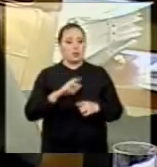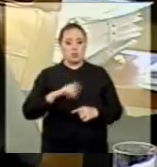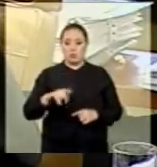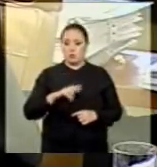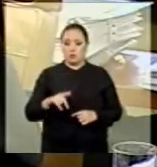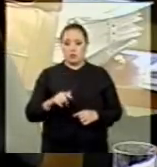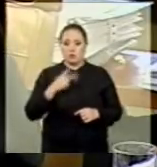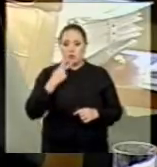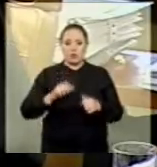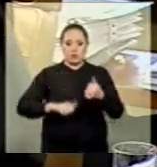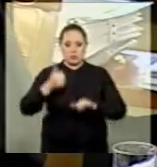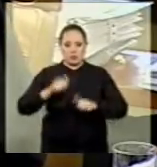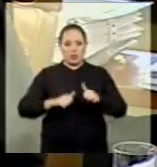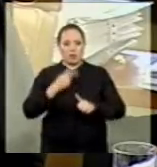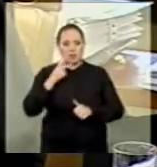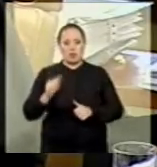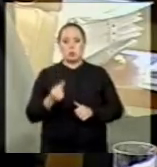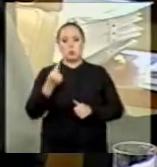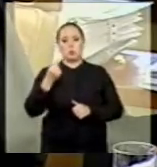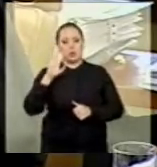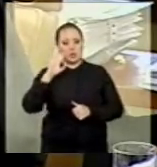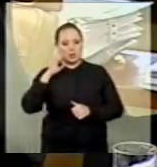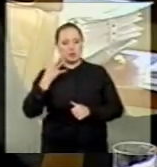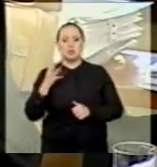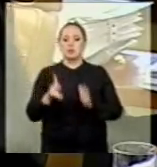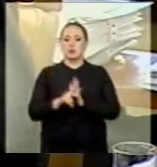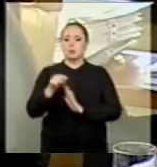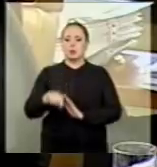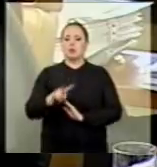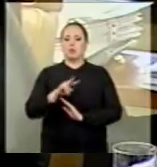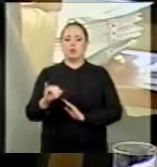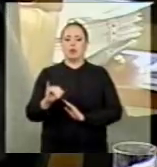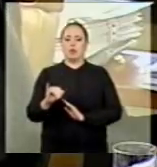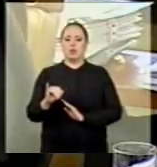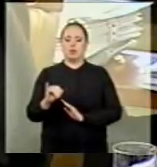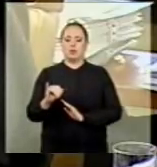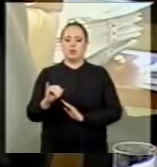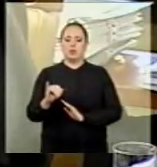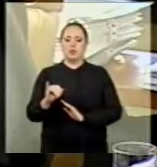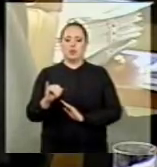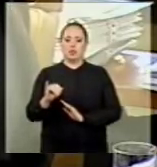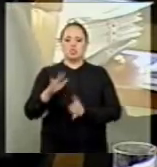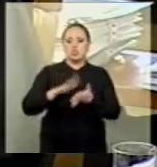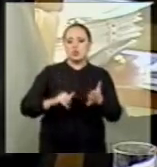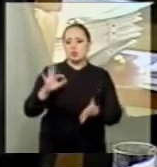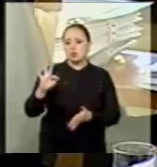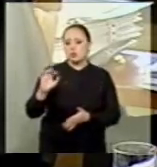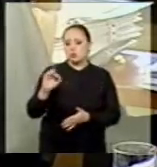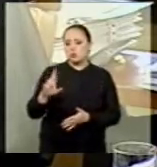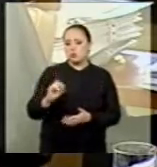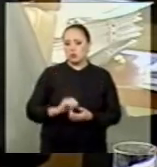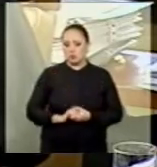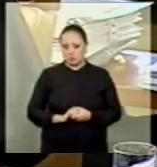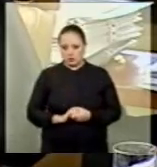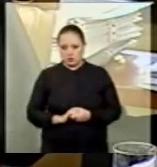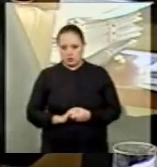a análise de se dizer que com uma decisão a ser tomada aqui se estará extinguindo o foro. Na verdade, quem está extinguindo o foro foi quem extinguiu o foro, já foi o